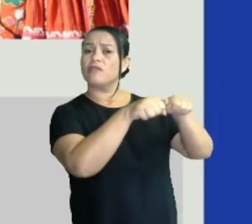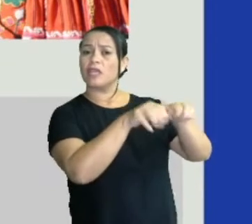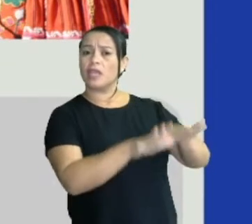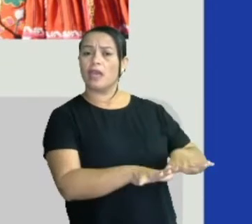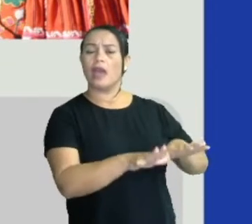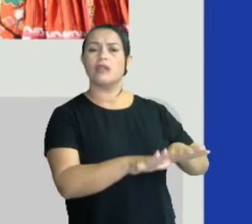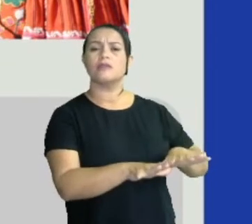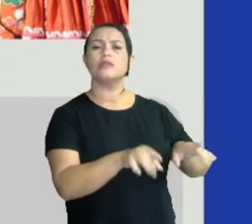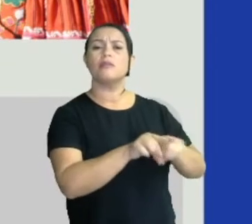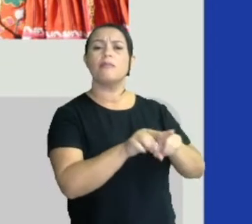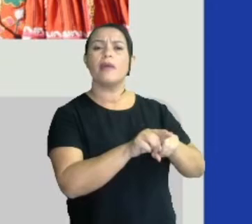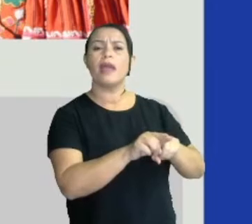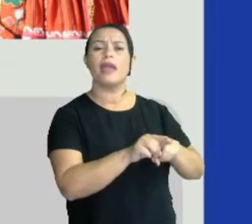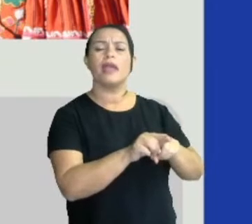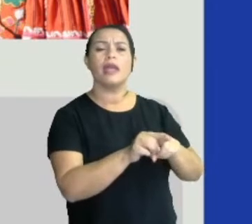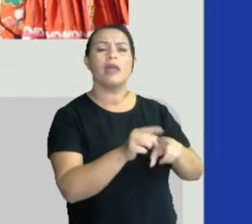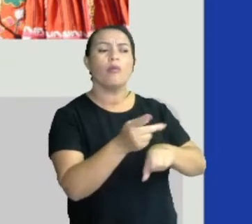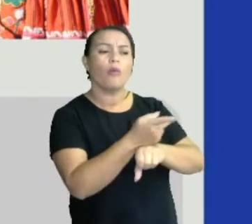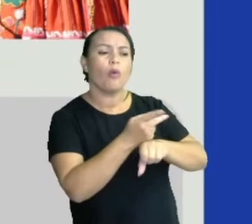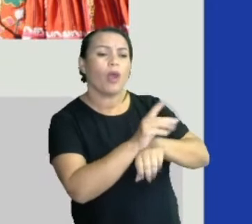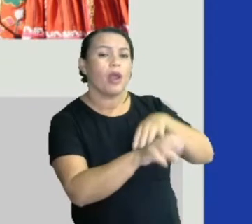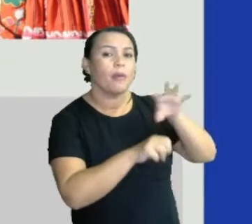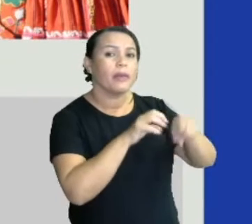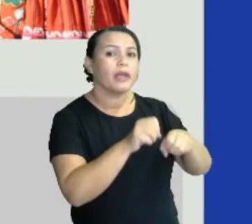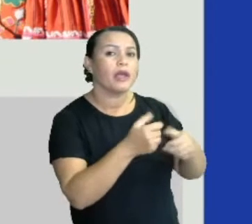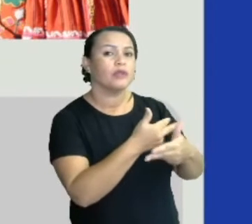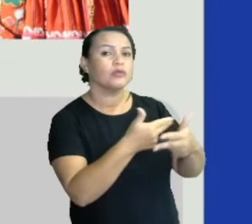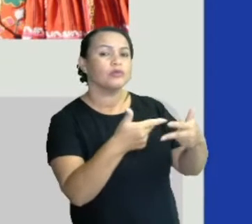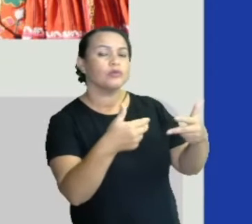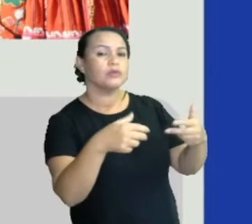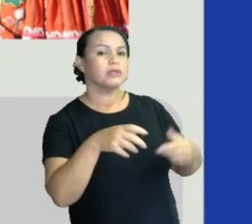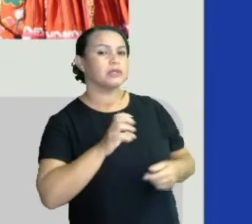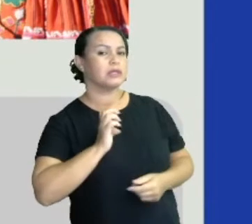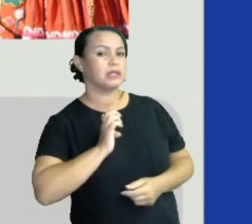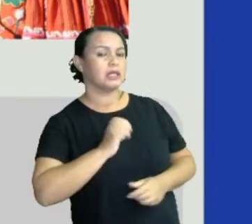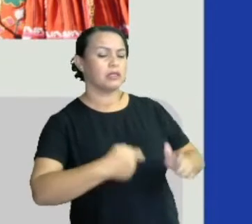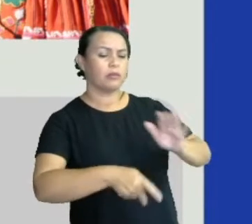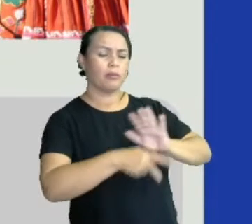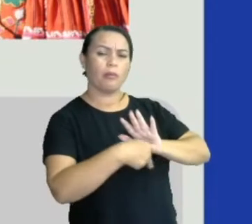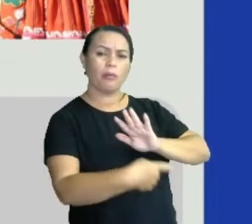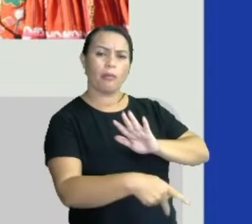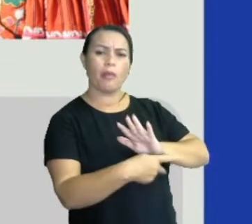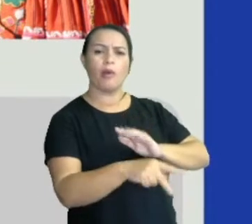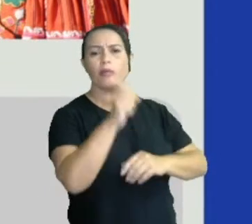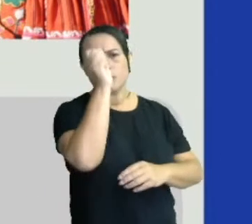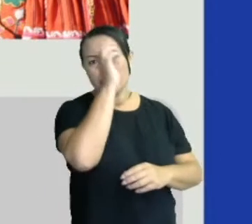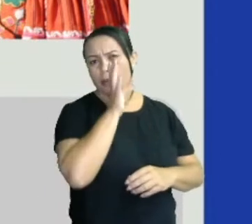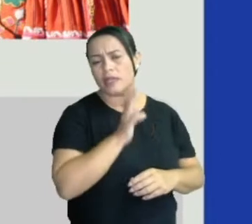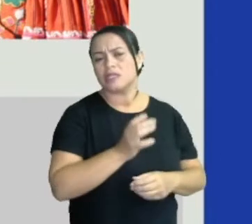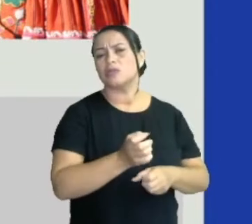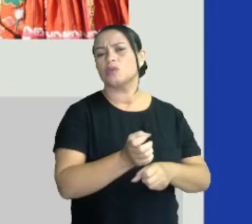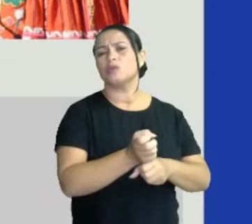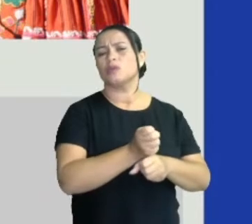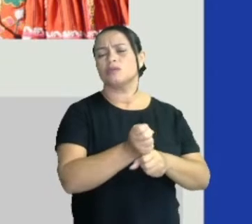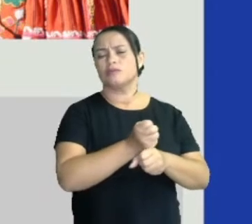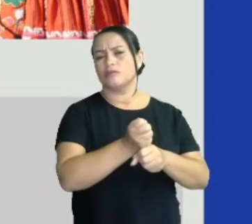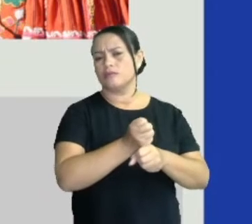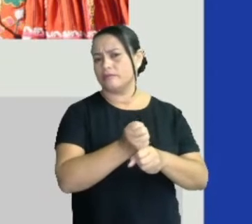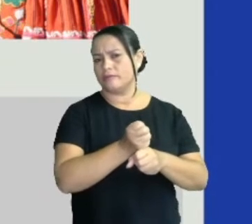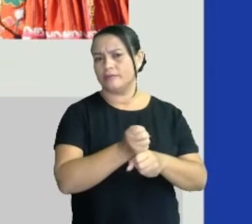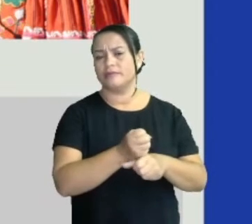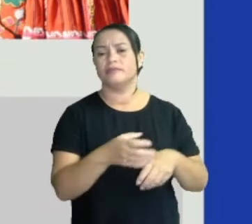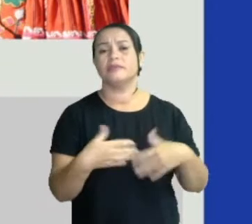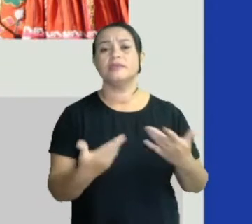e extraíram as riquezas aqui do território onde hoje é o Brasil durante muito